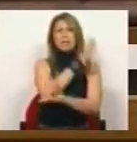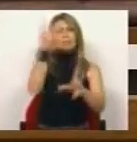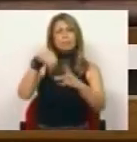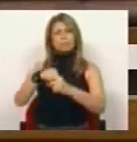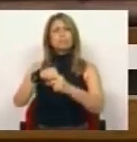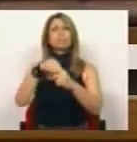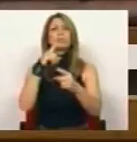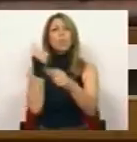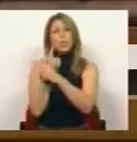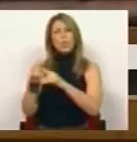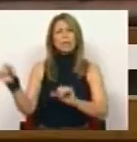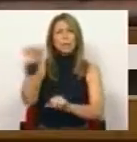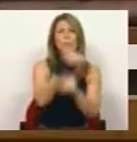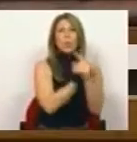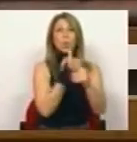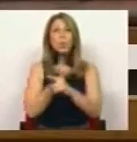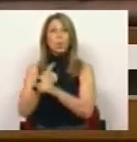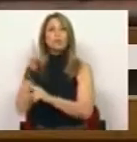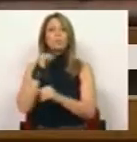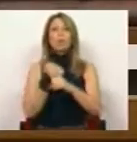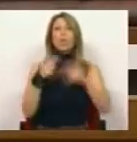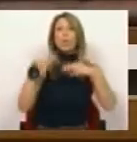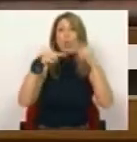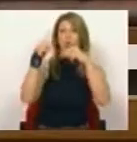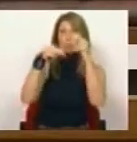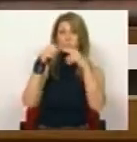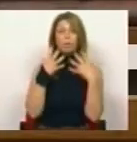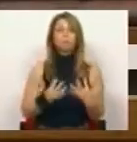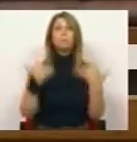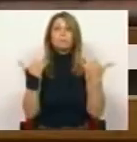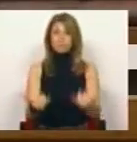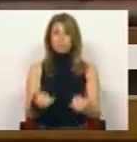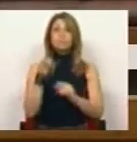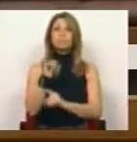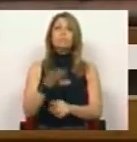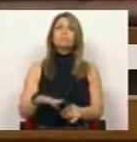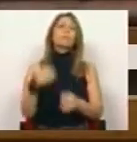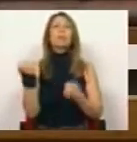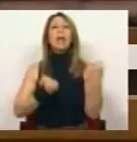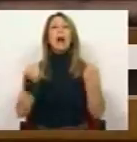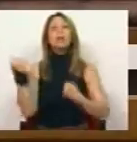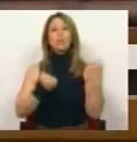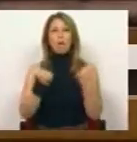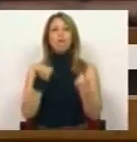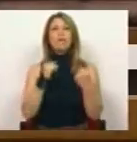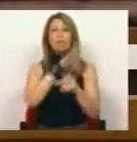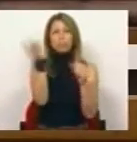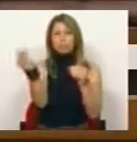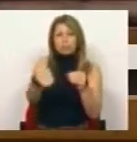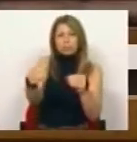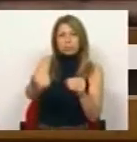e construções. Em menor escala, mas ainda com expressão, segue-se o uso em componentes automóveis e em